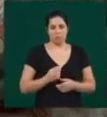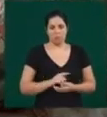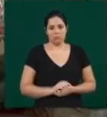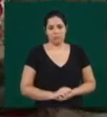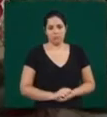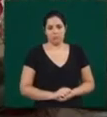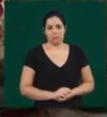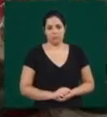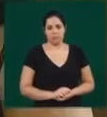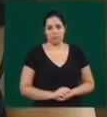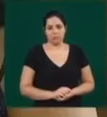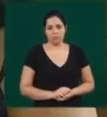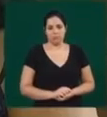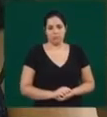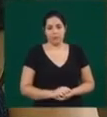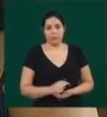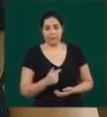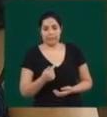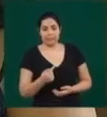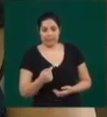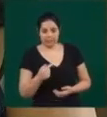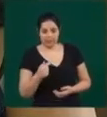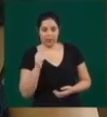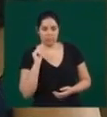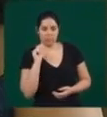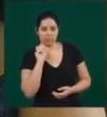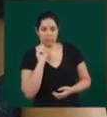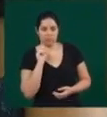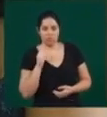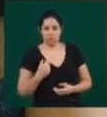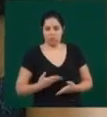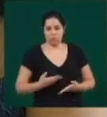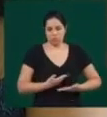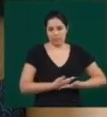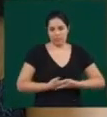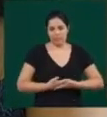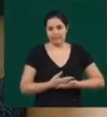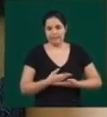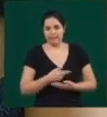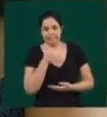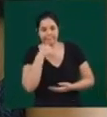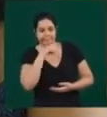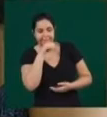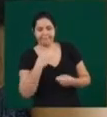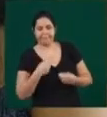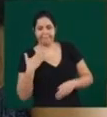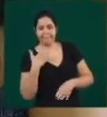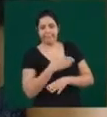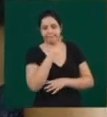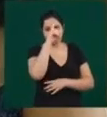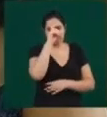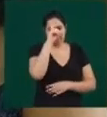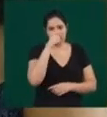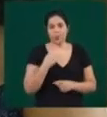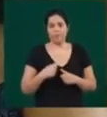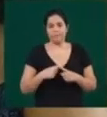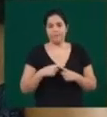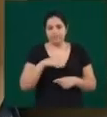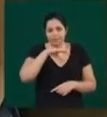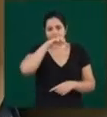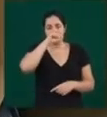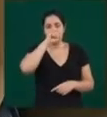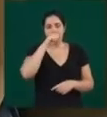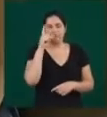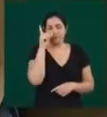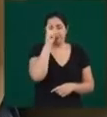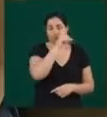estava com 7 dias, a mãe foi para o hospital, porque estava com muita falta de ar, dor no peito e cansaço.